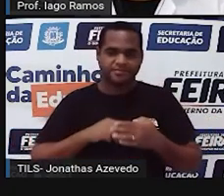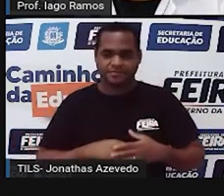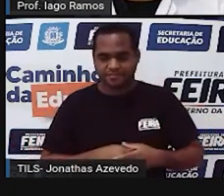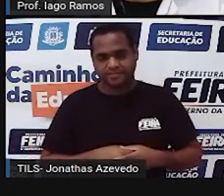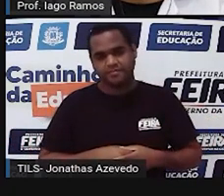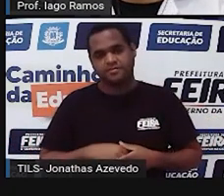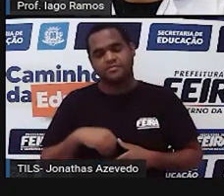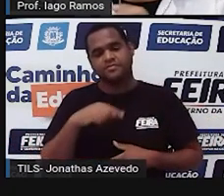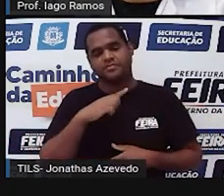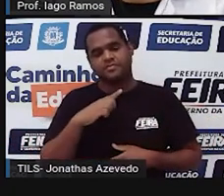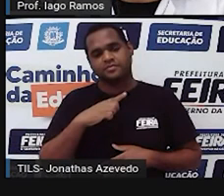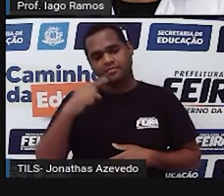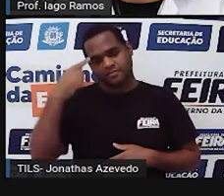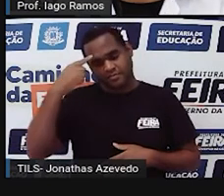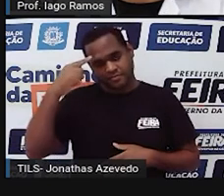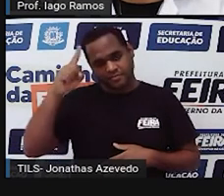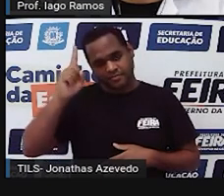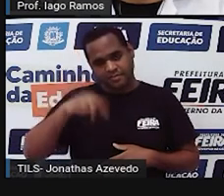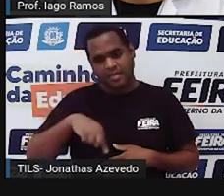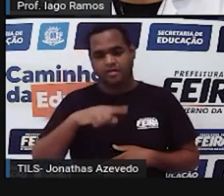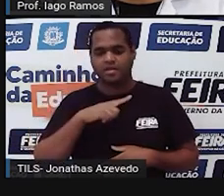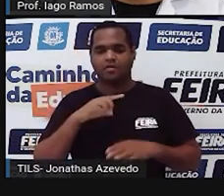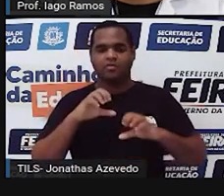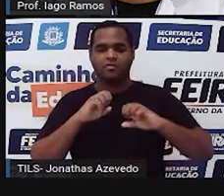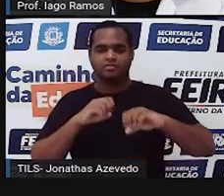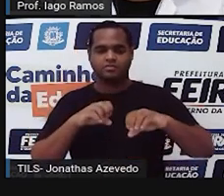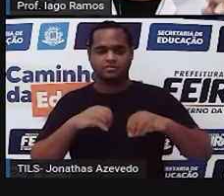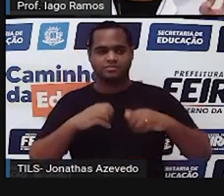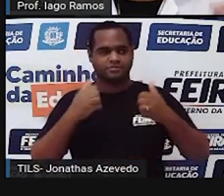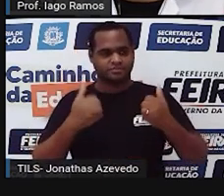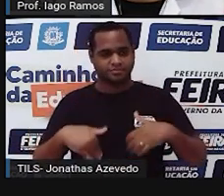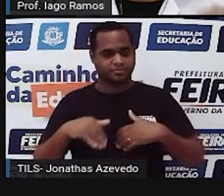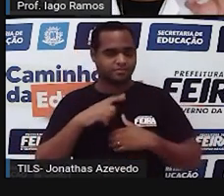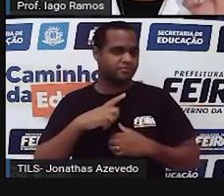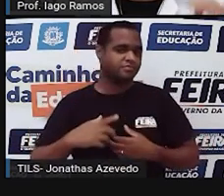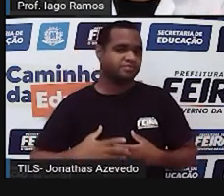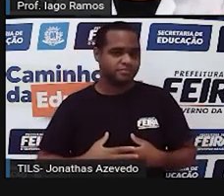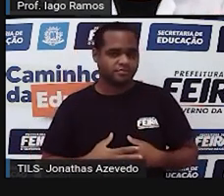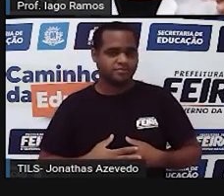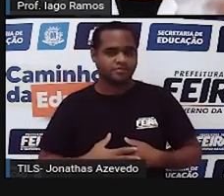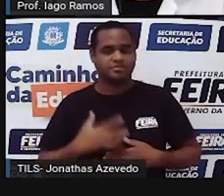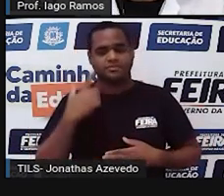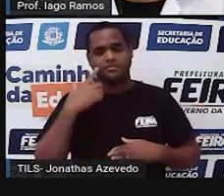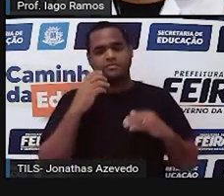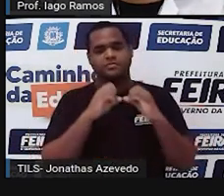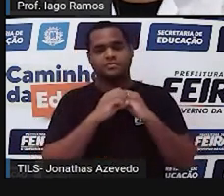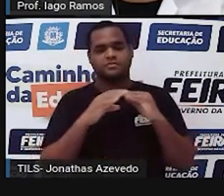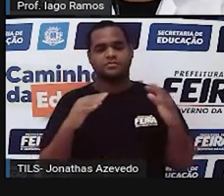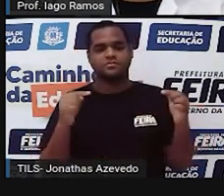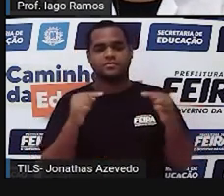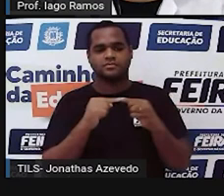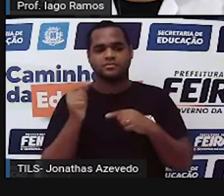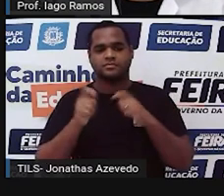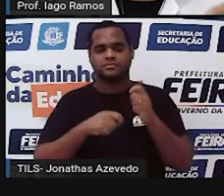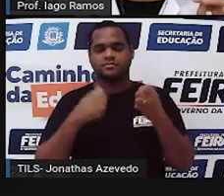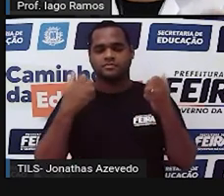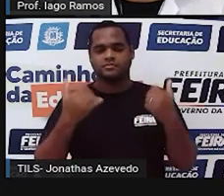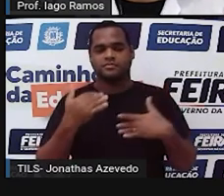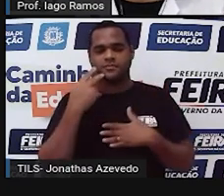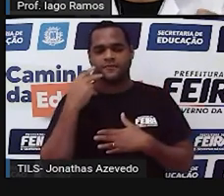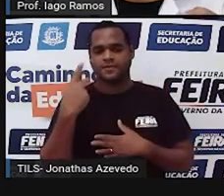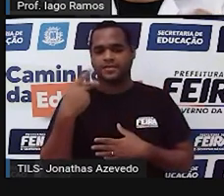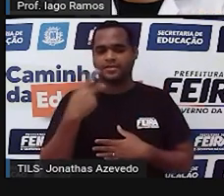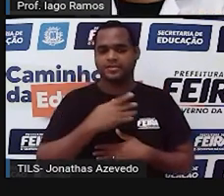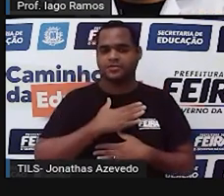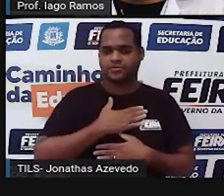onde o conteúdo fosse o conteúdo dessa aula O que é que apareceu aqui desse conteúdo nessa aula que